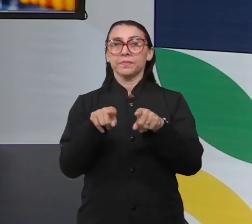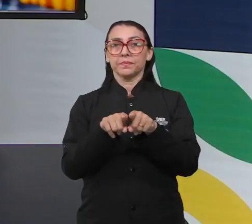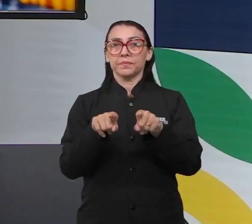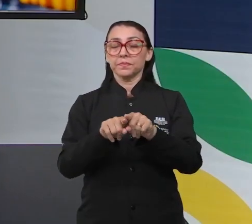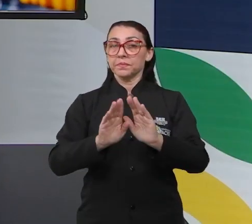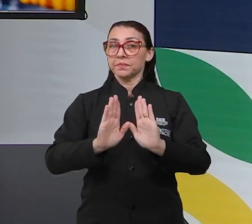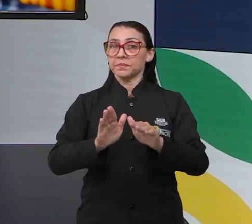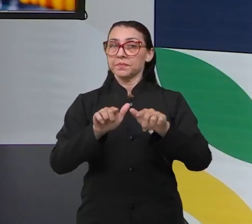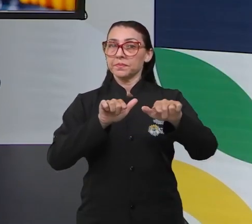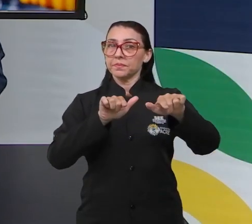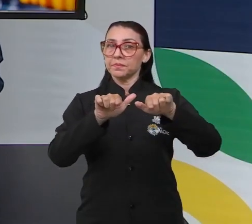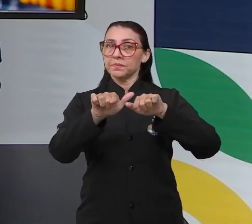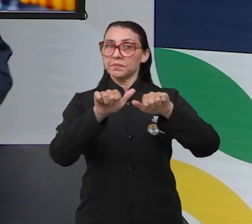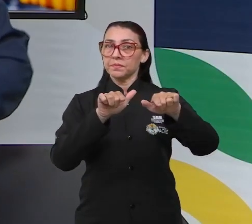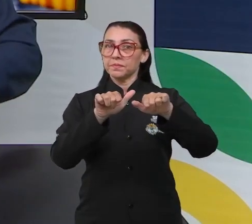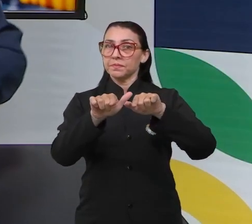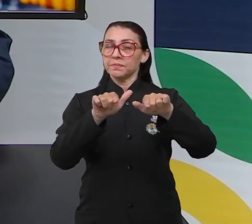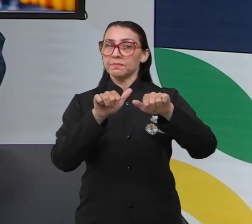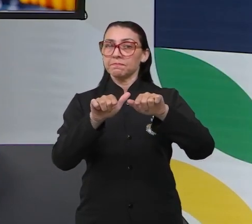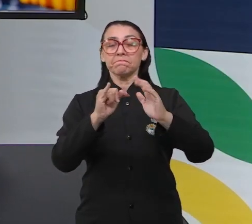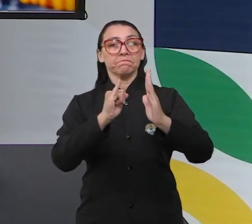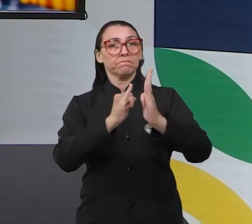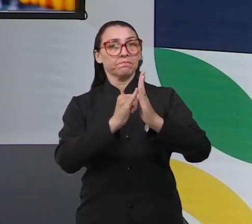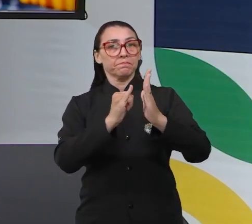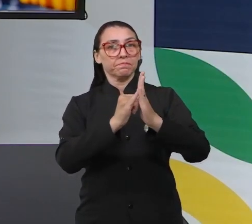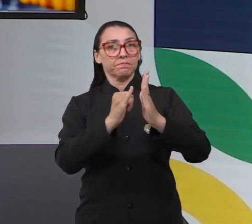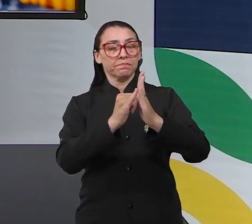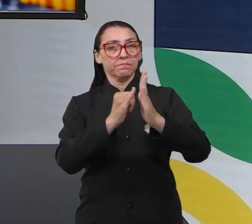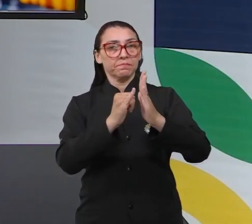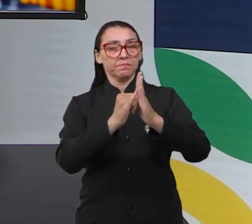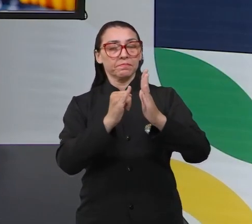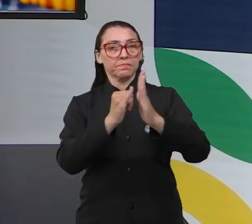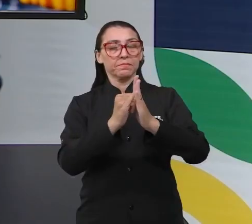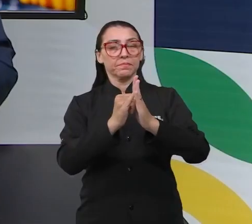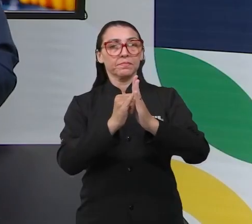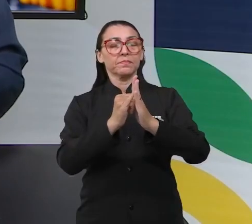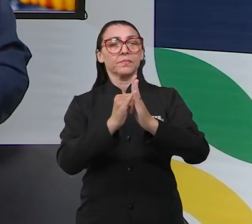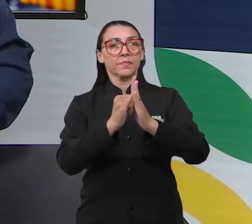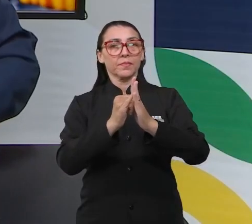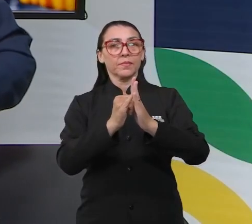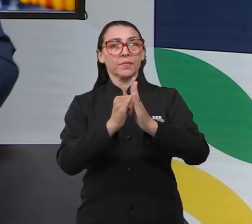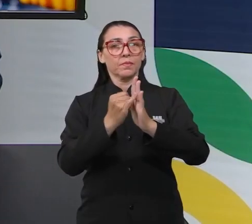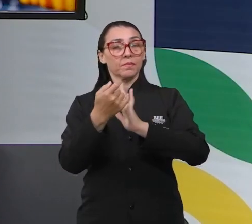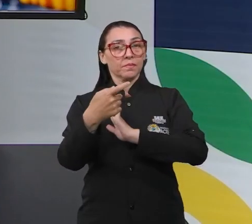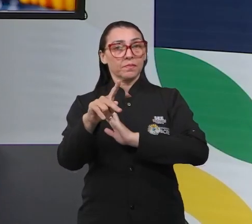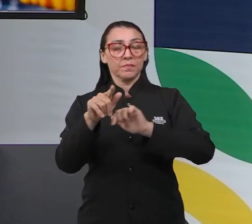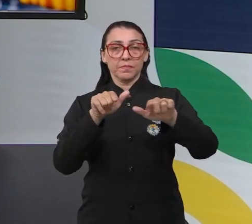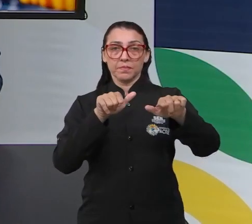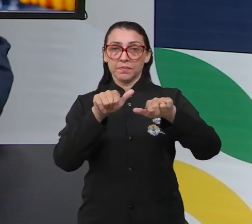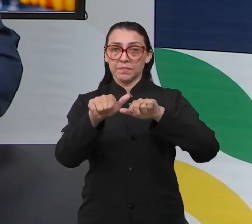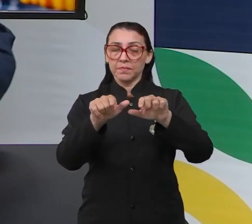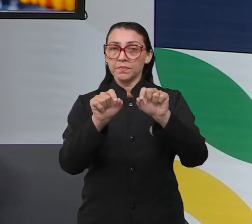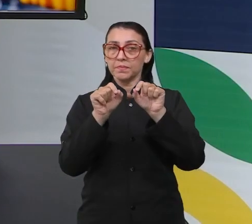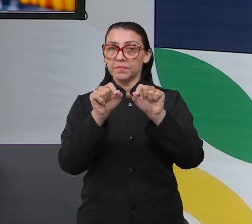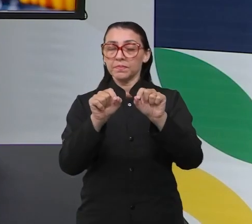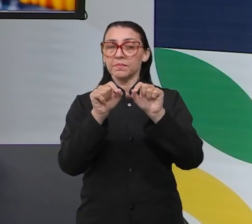Já o emprego é uma forma mais institucionalizada, ou seja, onde o seu trabalho vai ser o